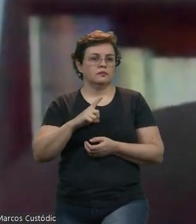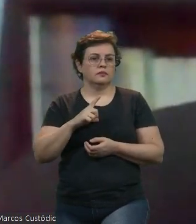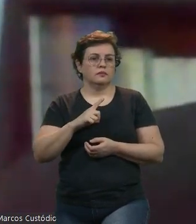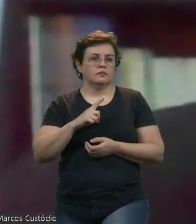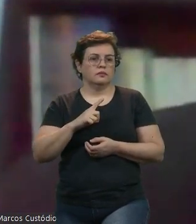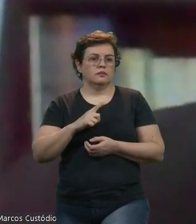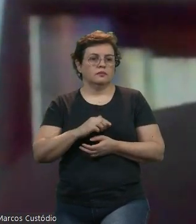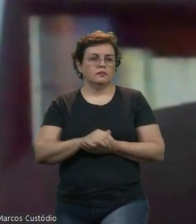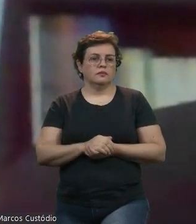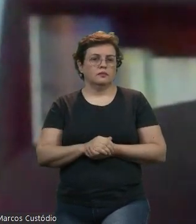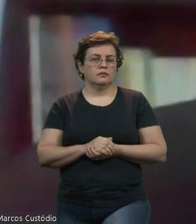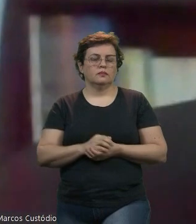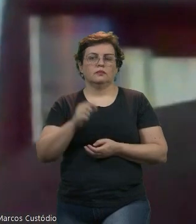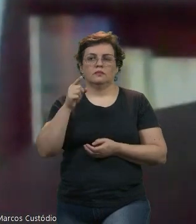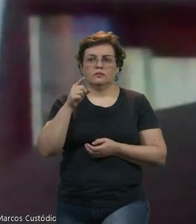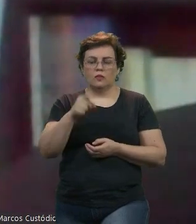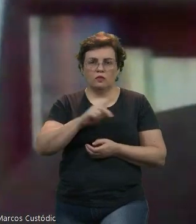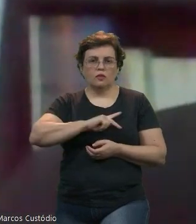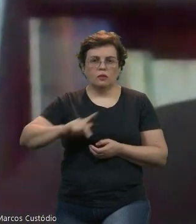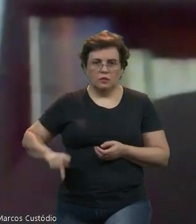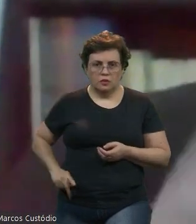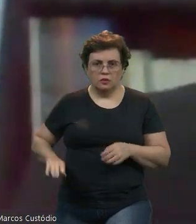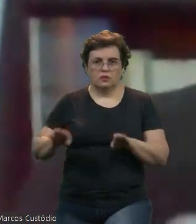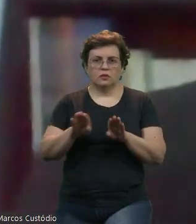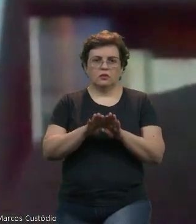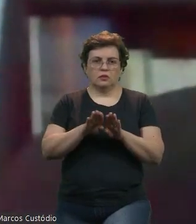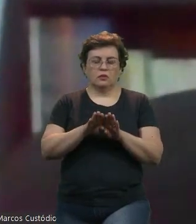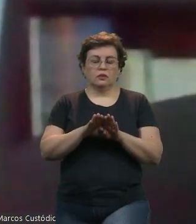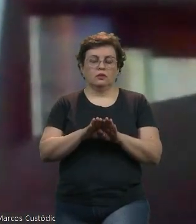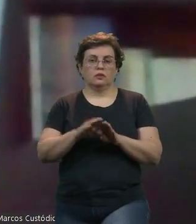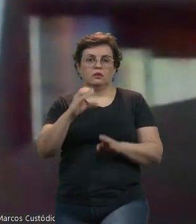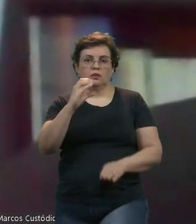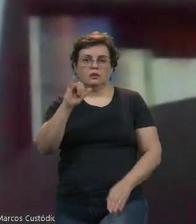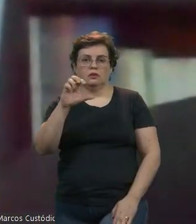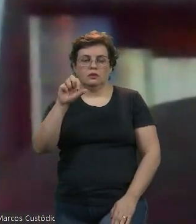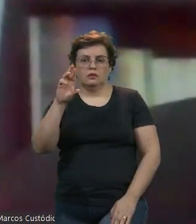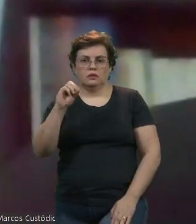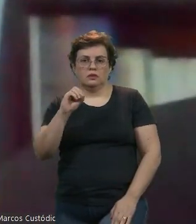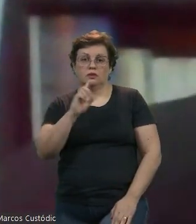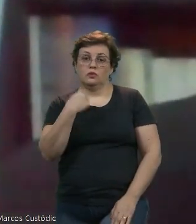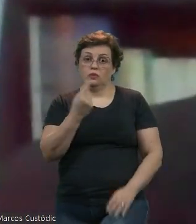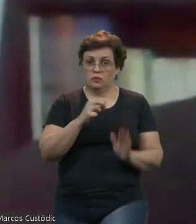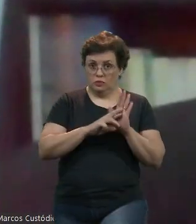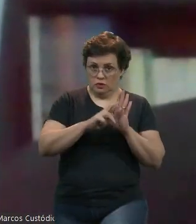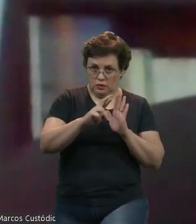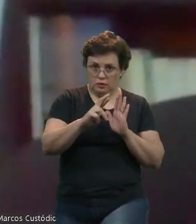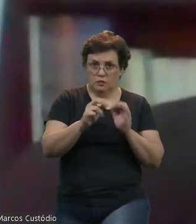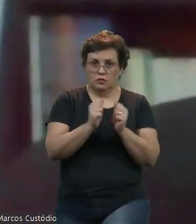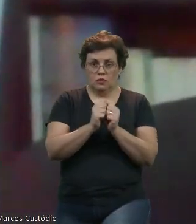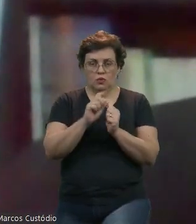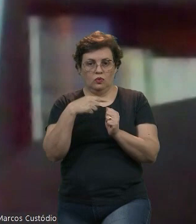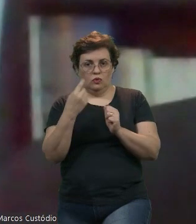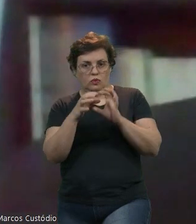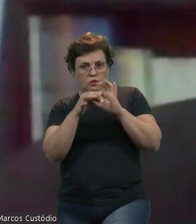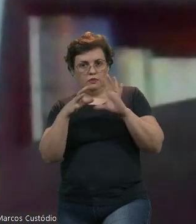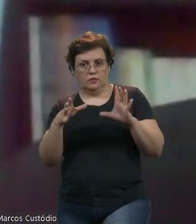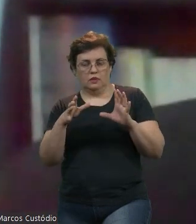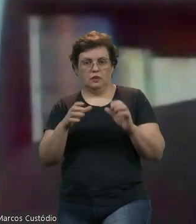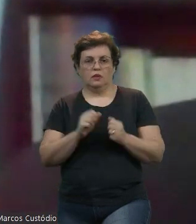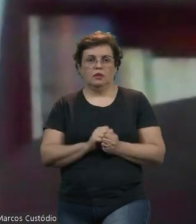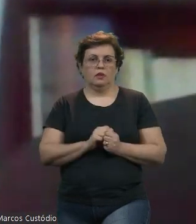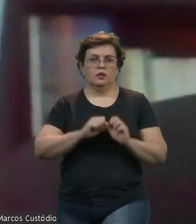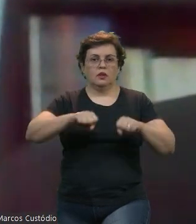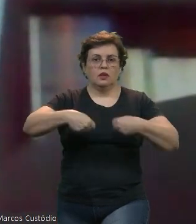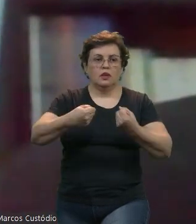Vossa Excelência, o vereador Cícero, vice-presidente, nos representando a todos e com a nossa anuência, fez a